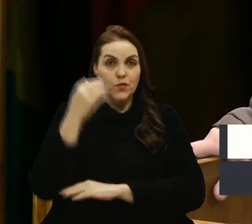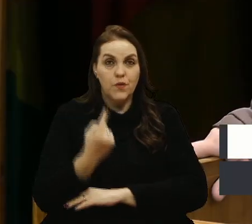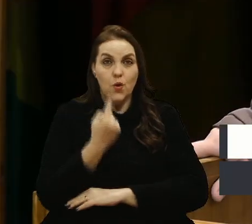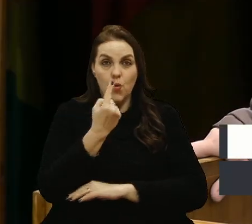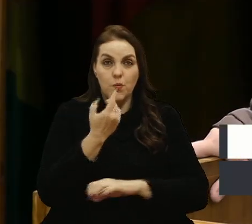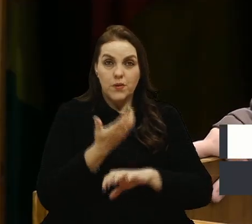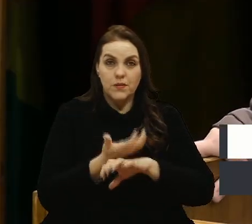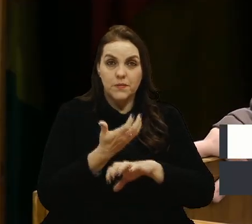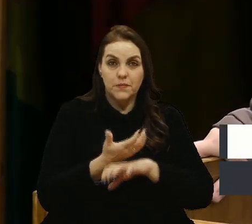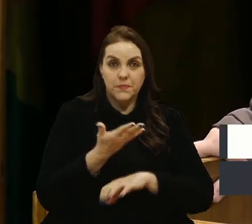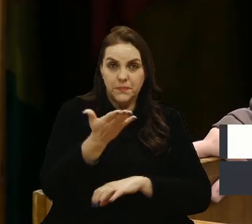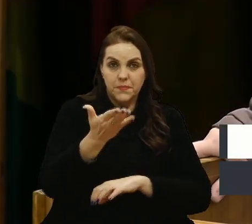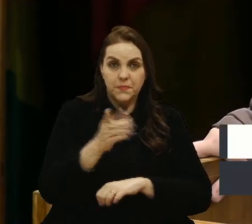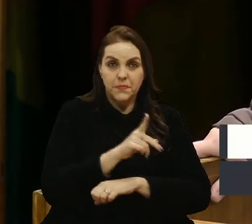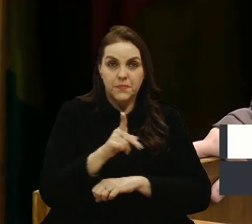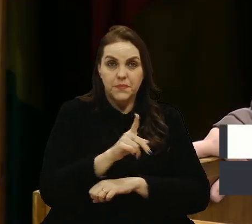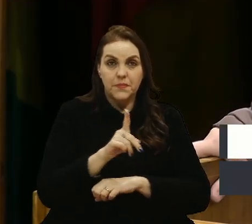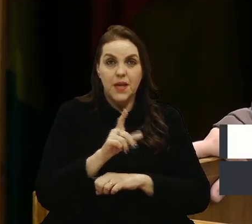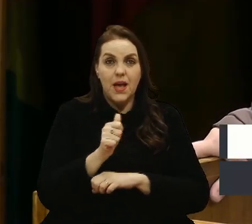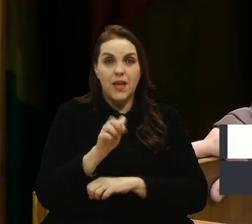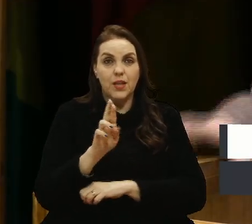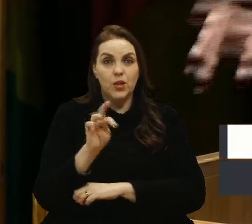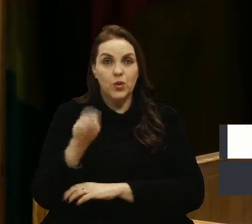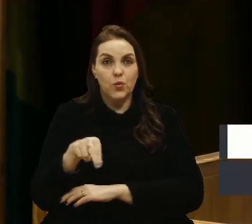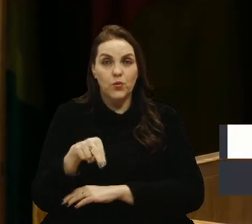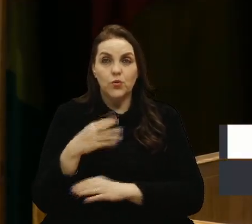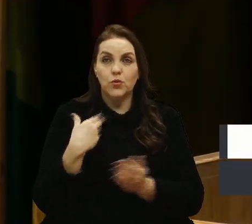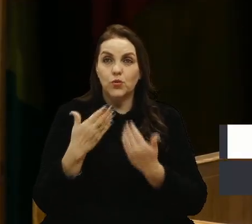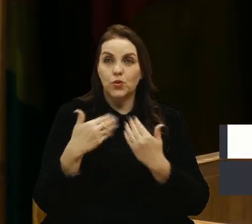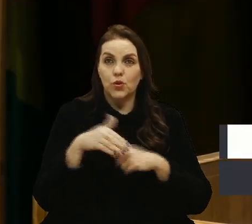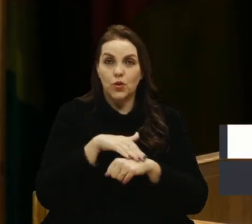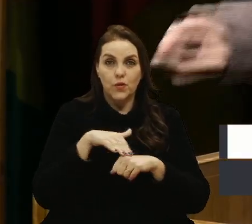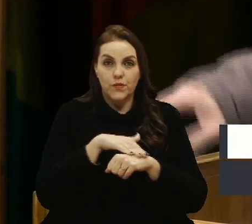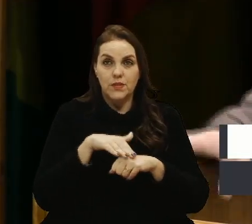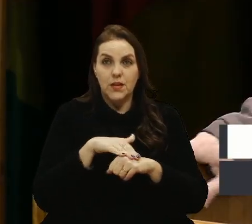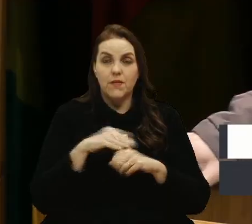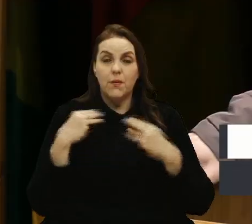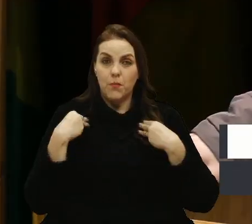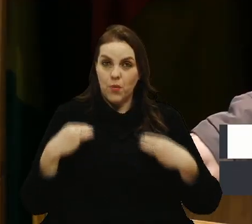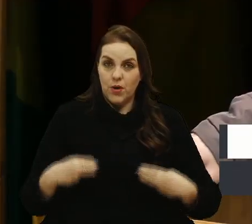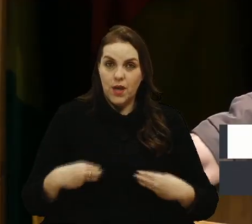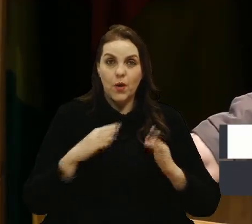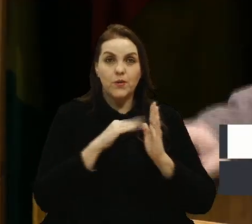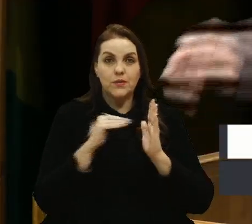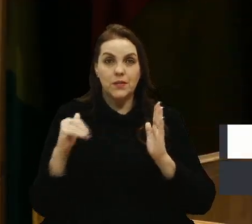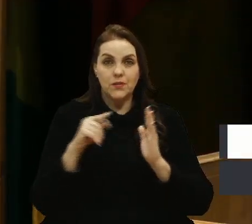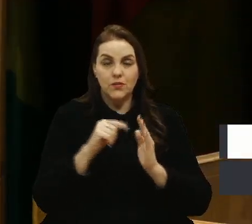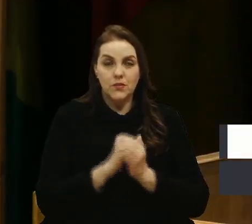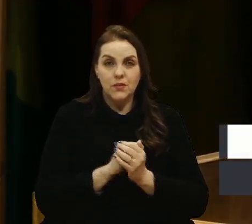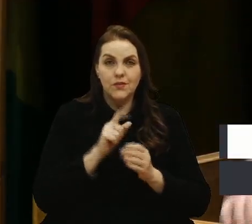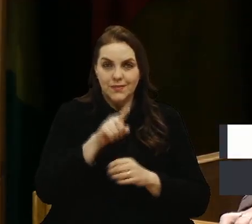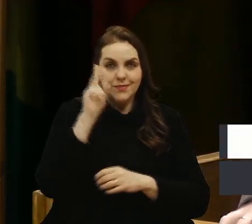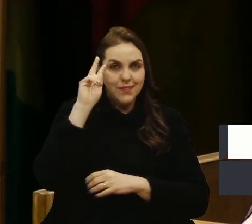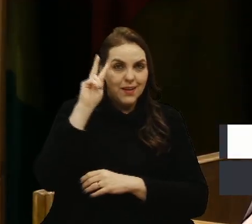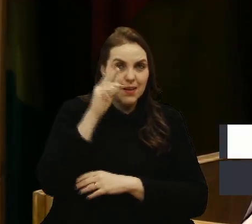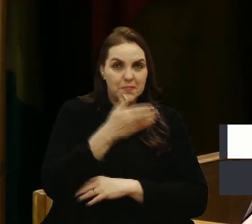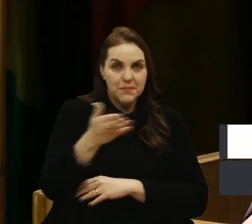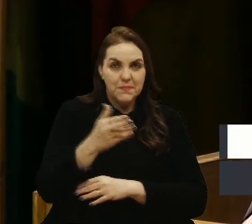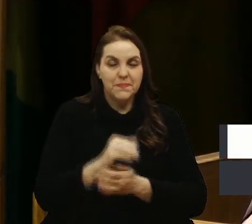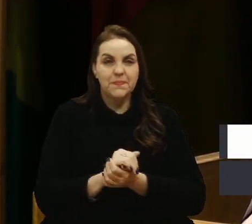Ayrton. E na cadeira conversávamos sobre moral estética, Vossa Excelência deve recordar bem. E nesse caso